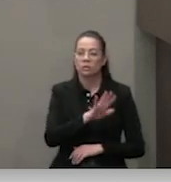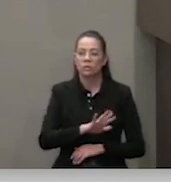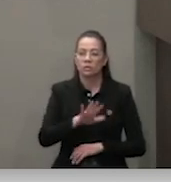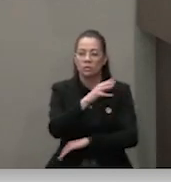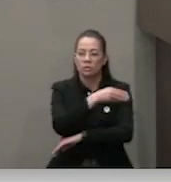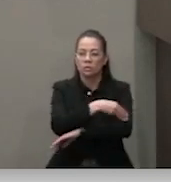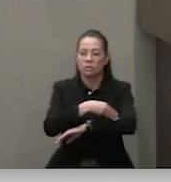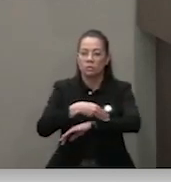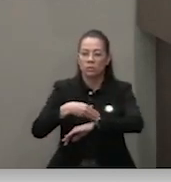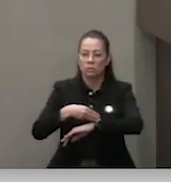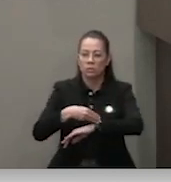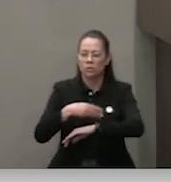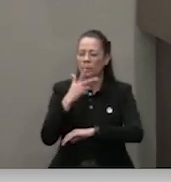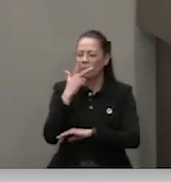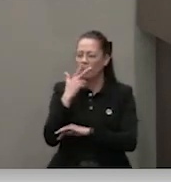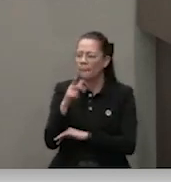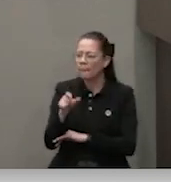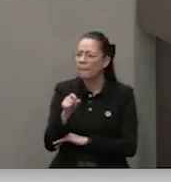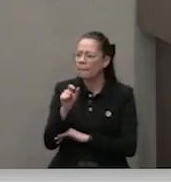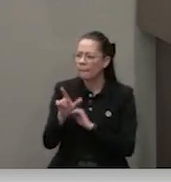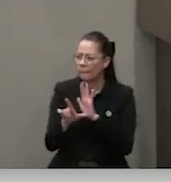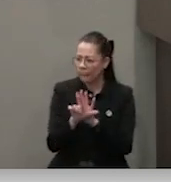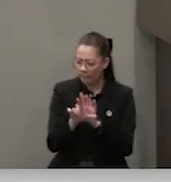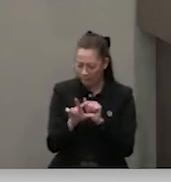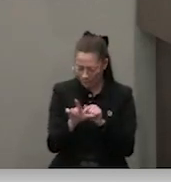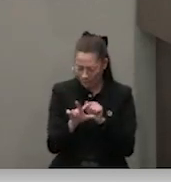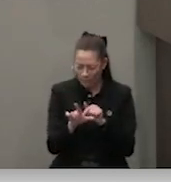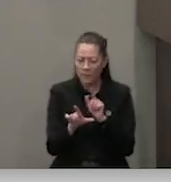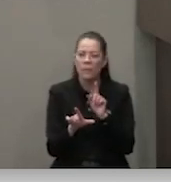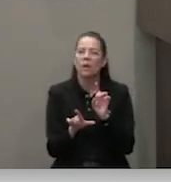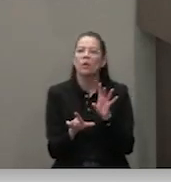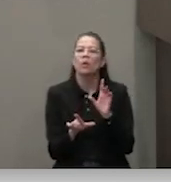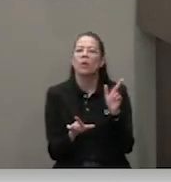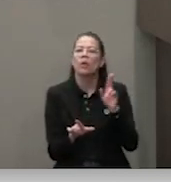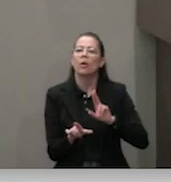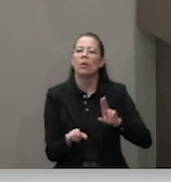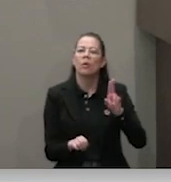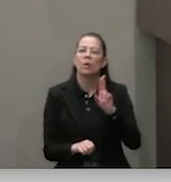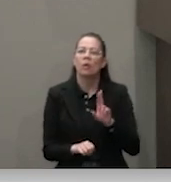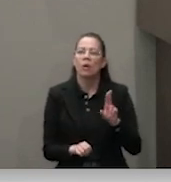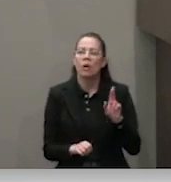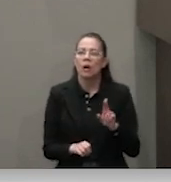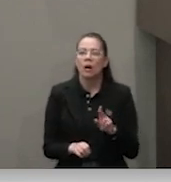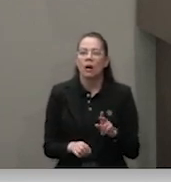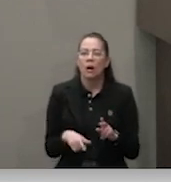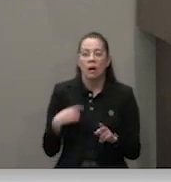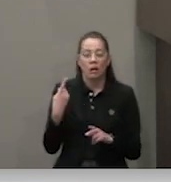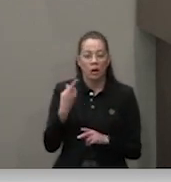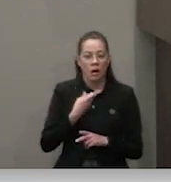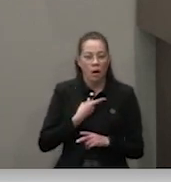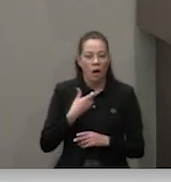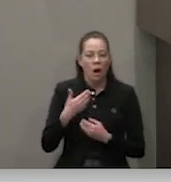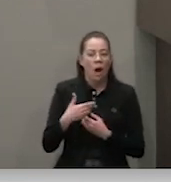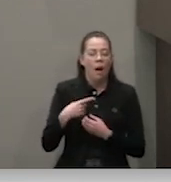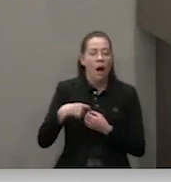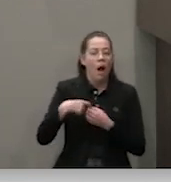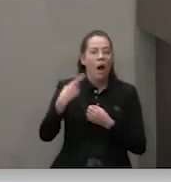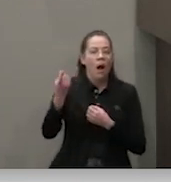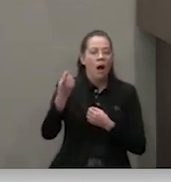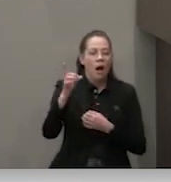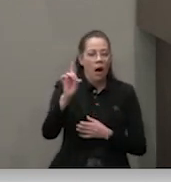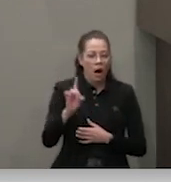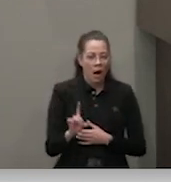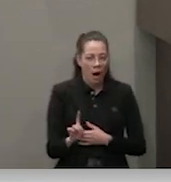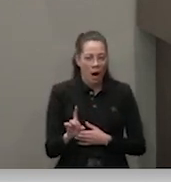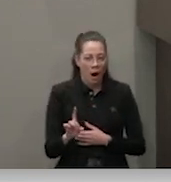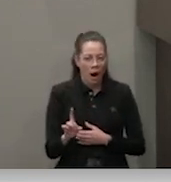Ministério mas me parece que a lei ela só é usada quando é para retirar direitos